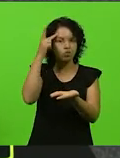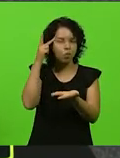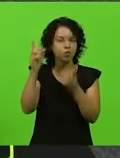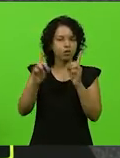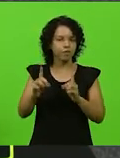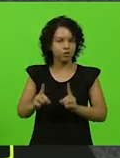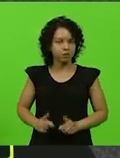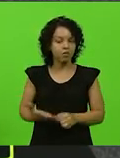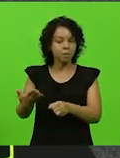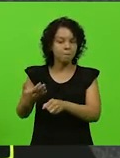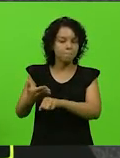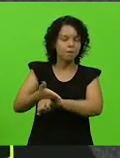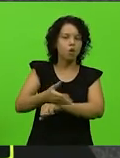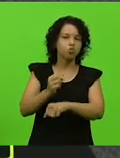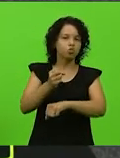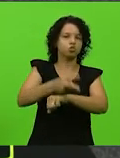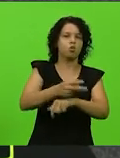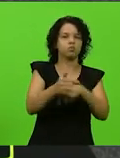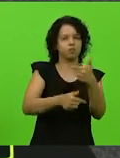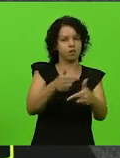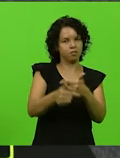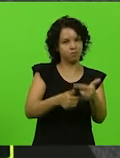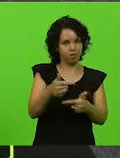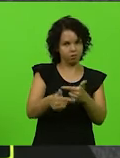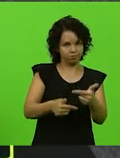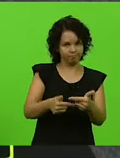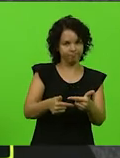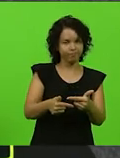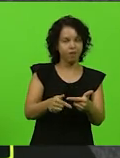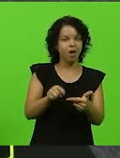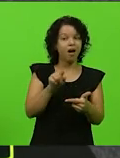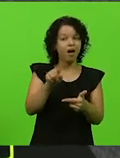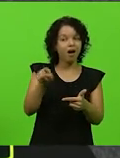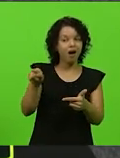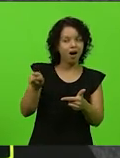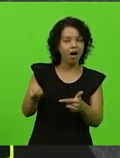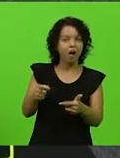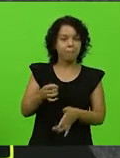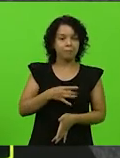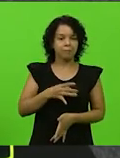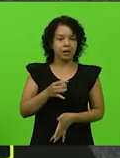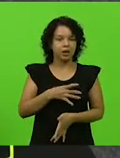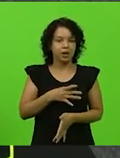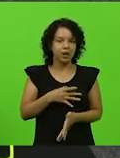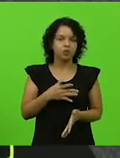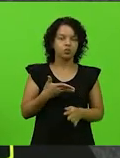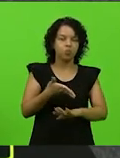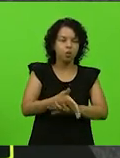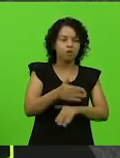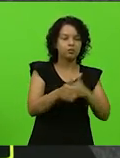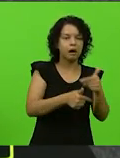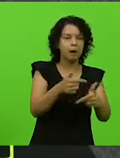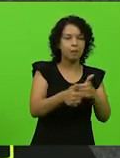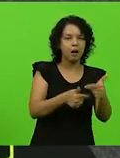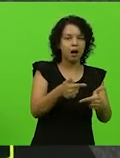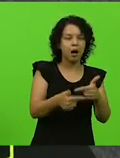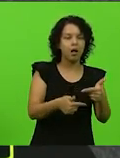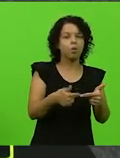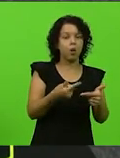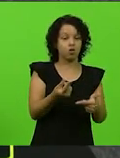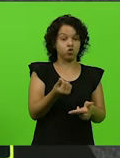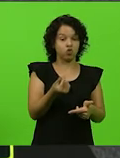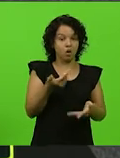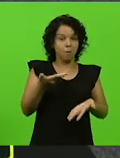ser inseridas no mercado de trabalho para que é não é não tenham o receio de ir para o mercado de trabalho e